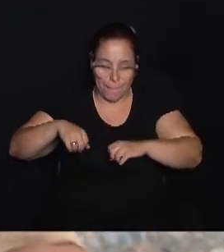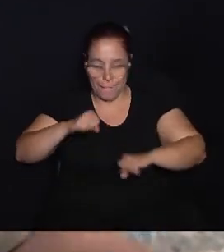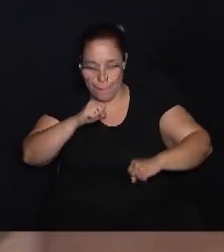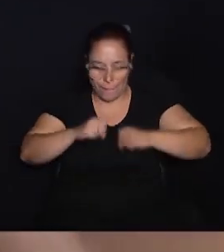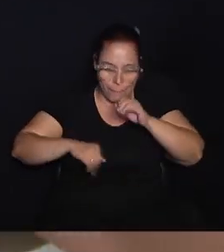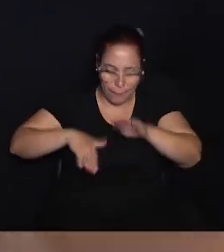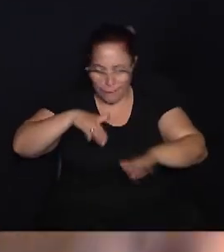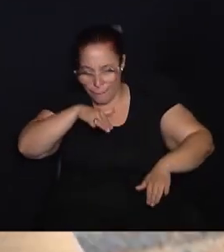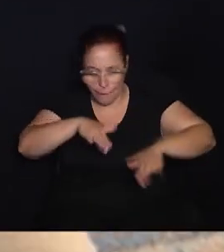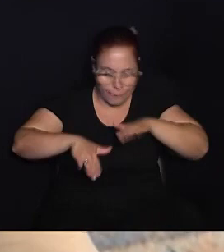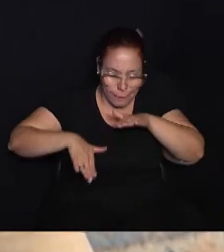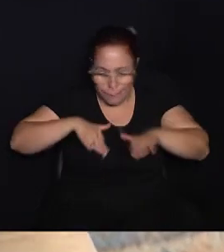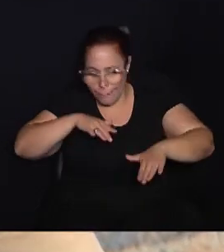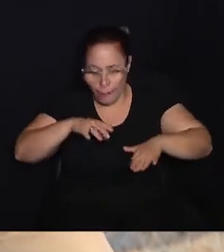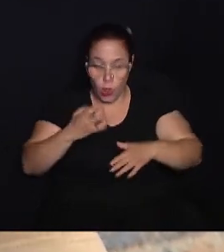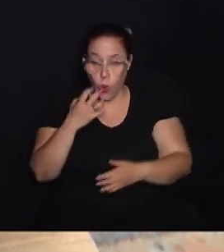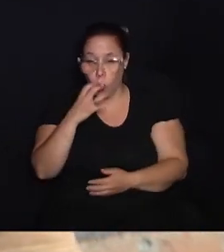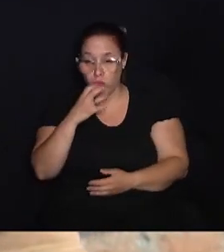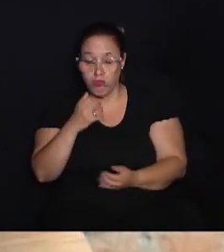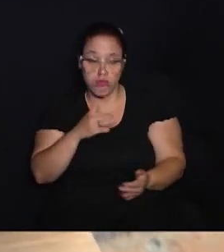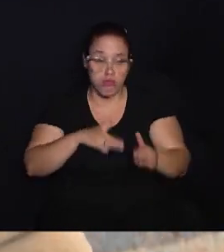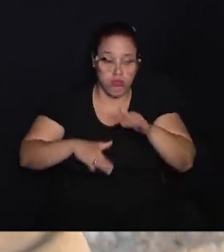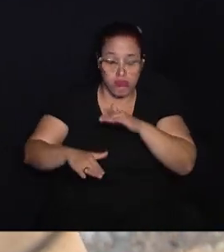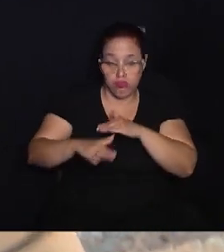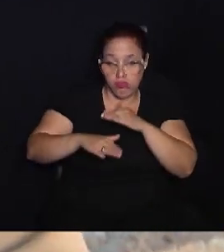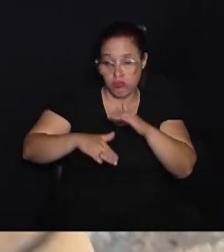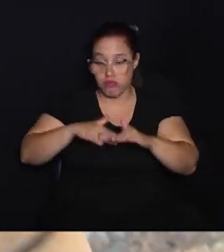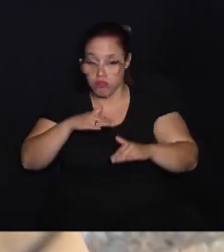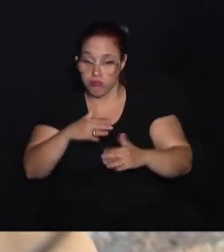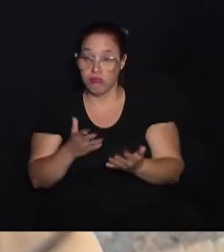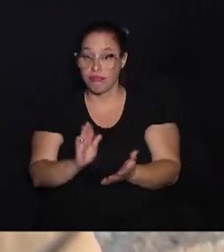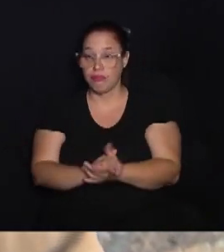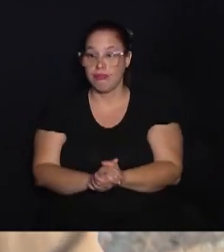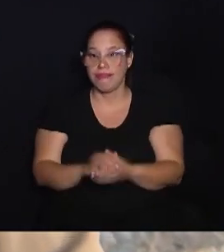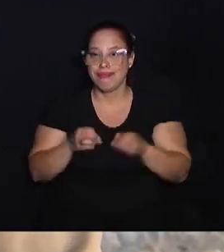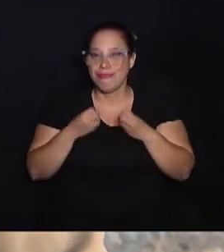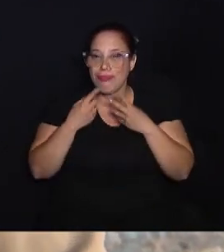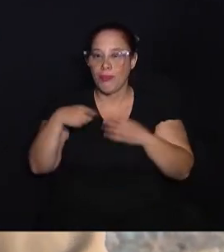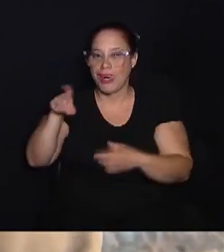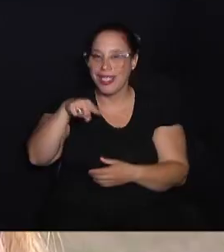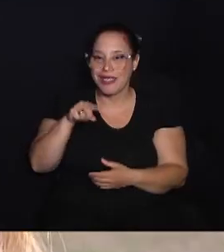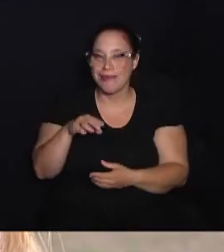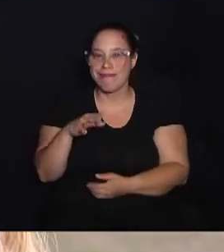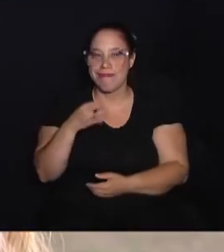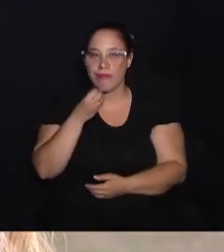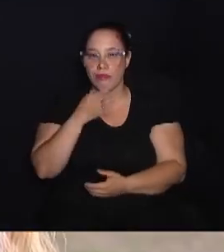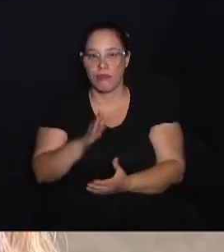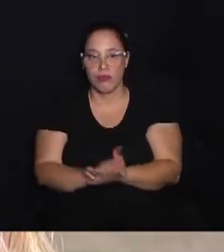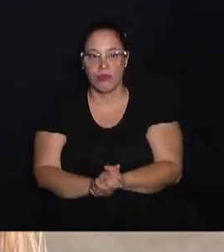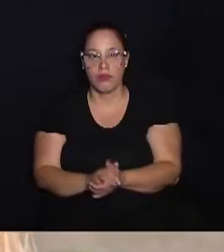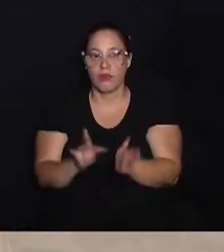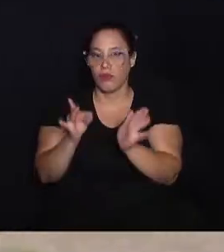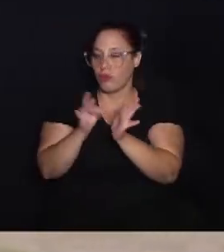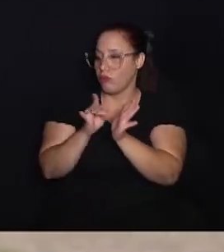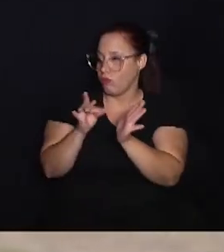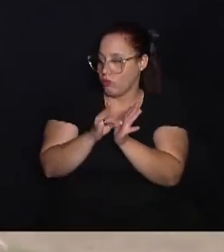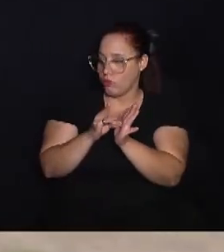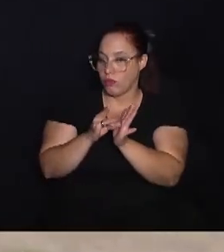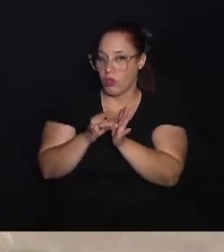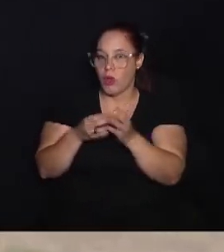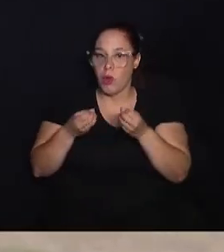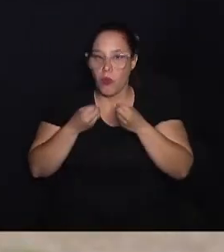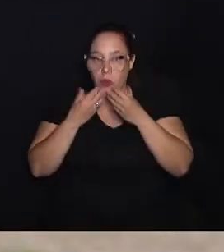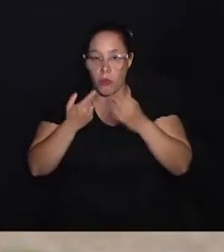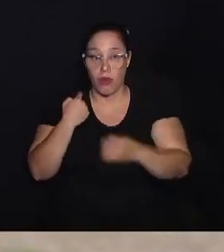têm uma área Grande para brincar Tem outros outros cachorros para socializar então é muito bom para eles acho muito